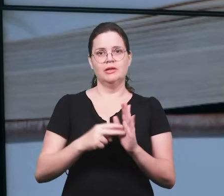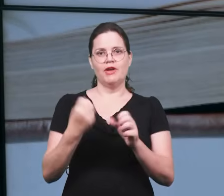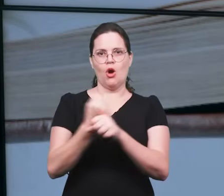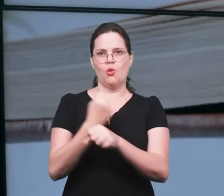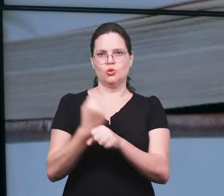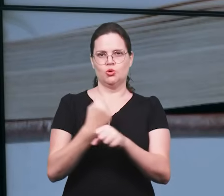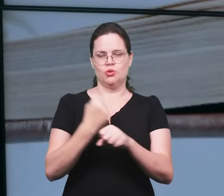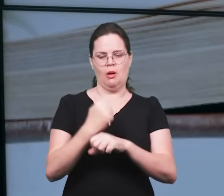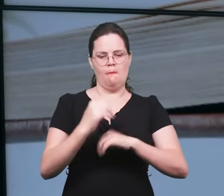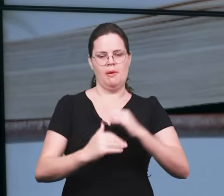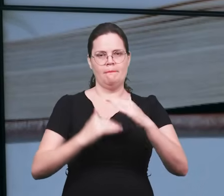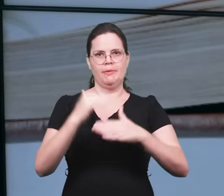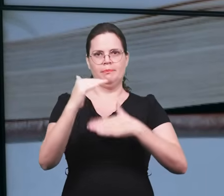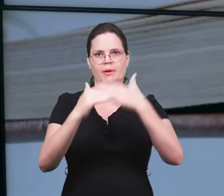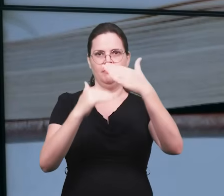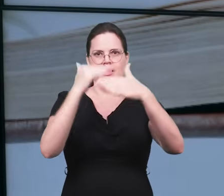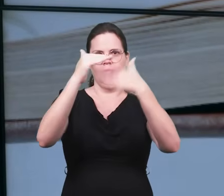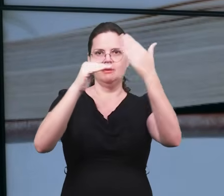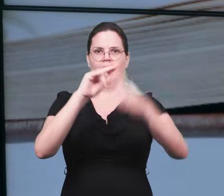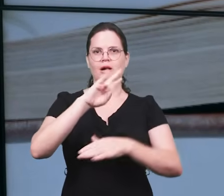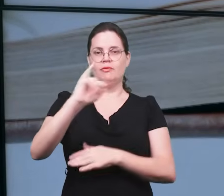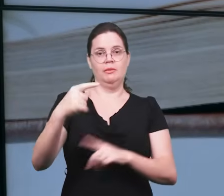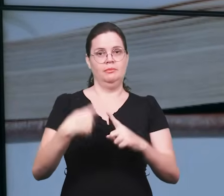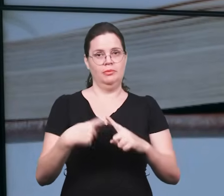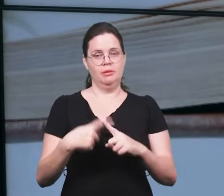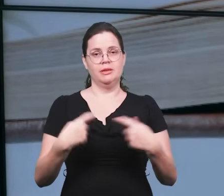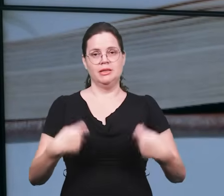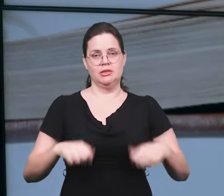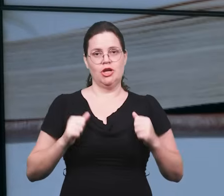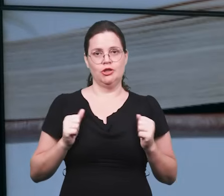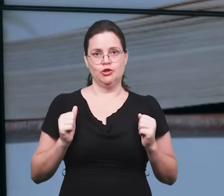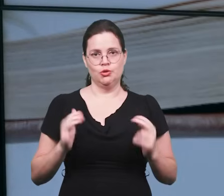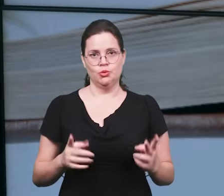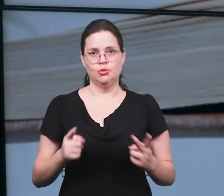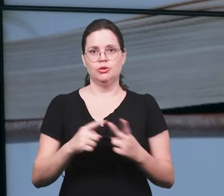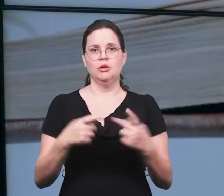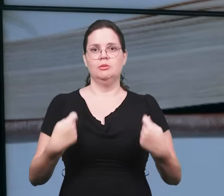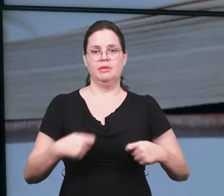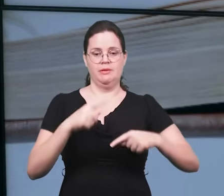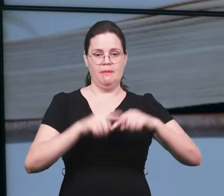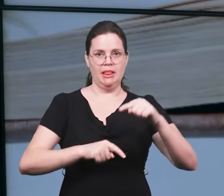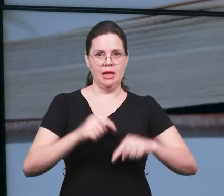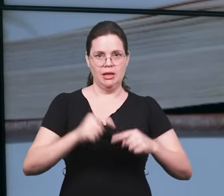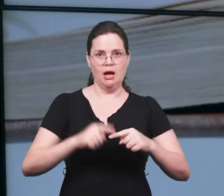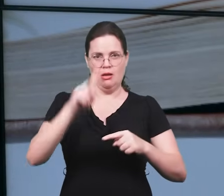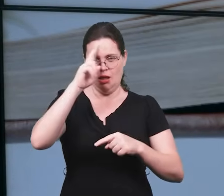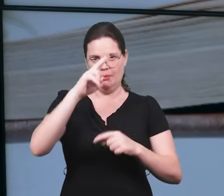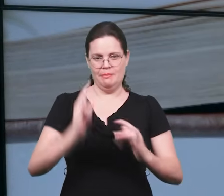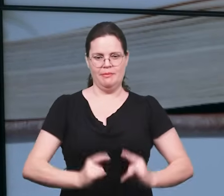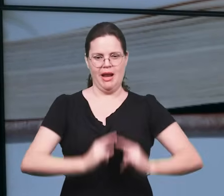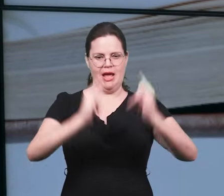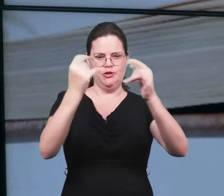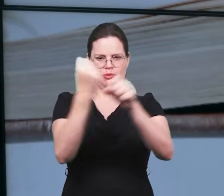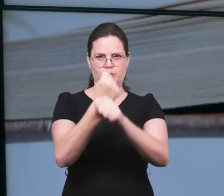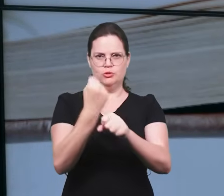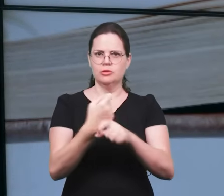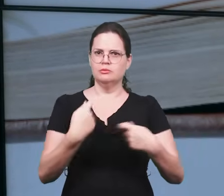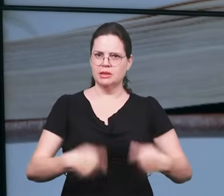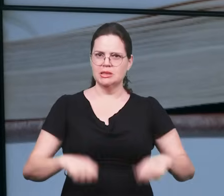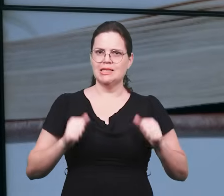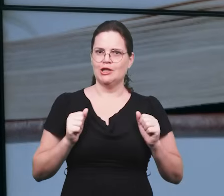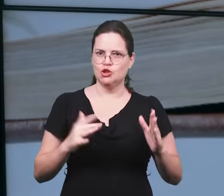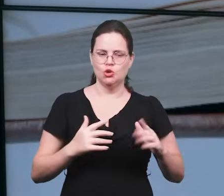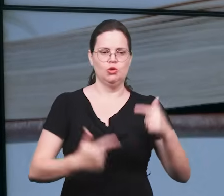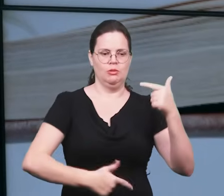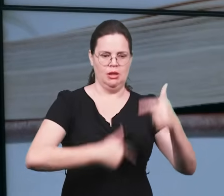de iniciativa, precisa de materiais, e todo material está na palavra do Senhor. E o Espírito Santo de Deus